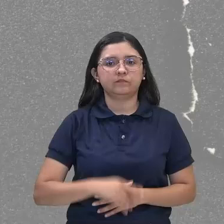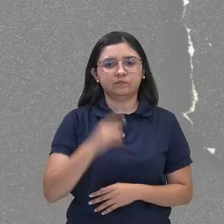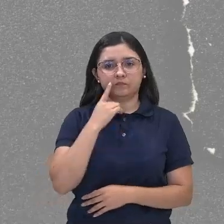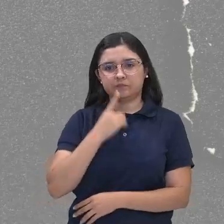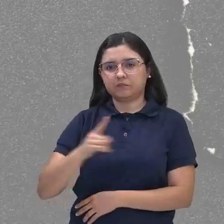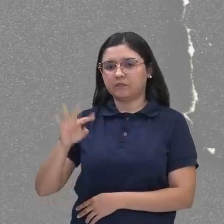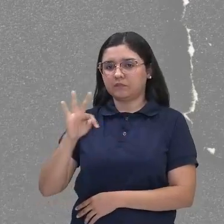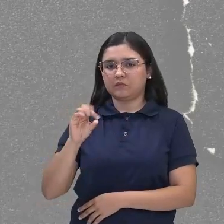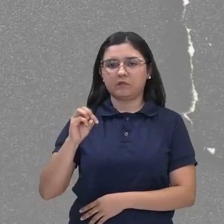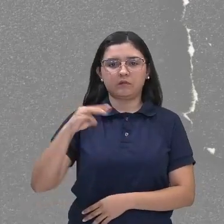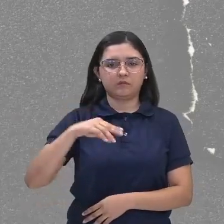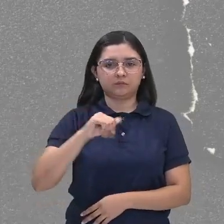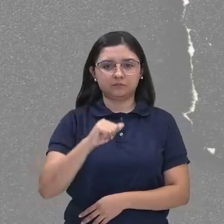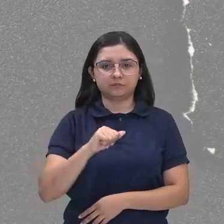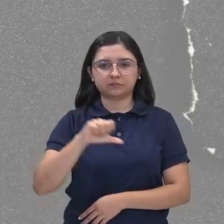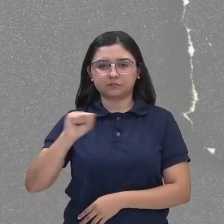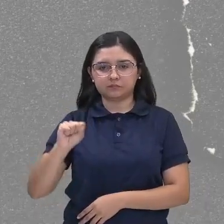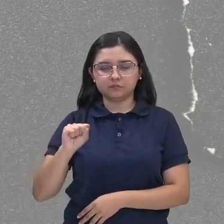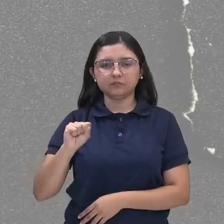Tomás Antônio Gonzaga,